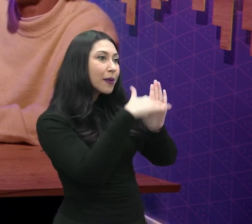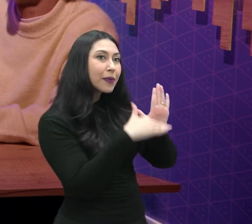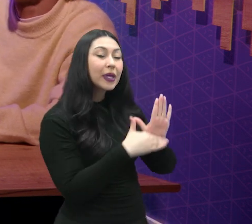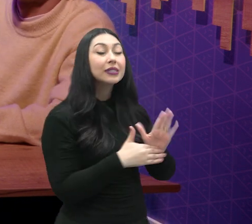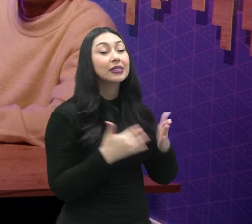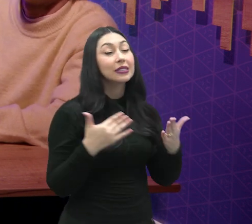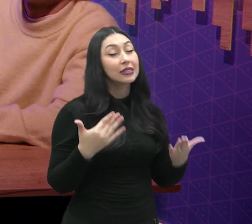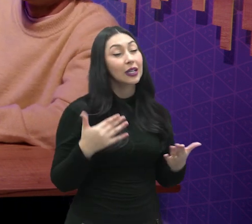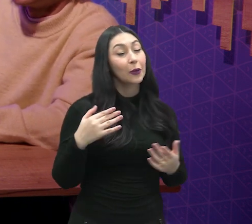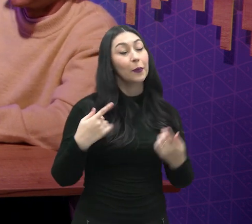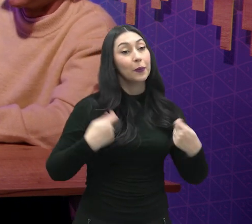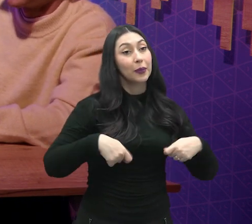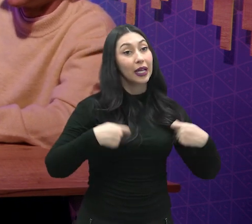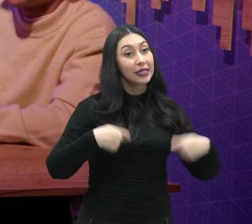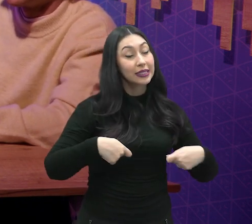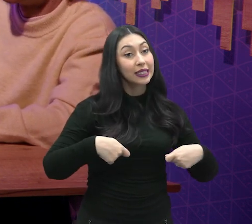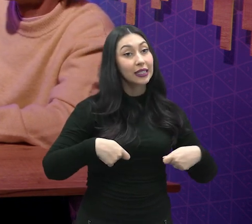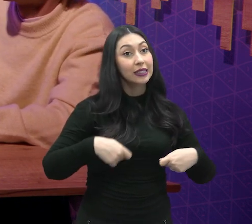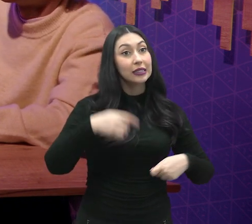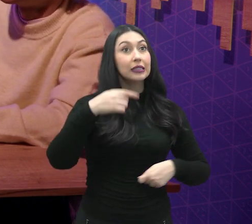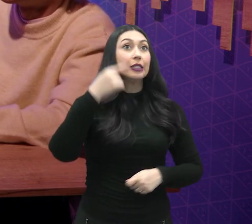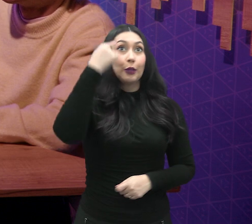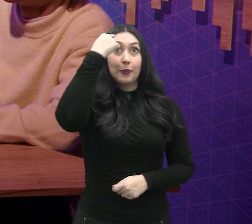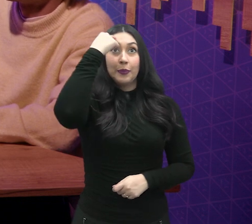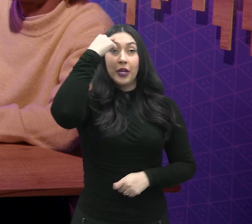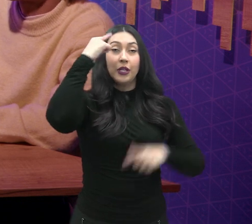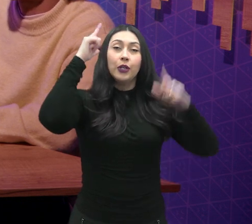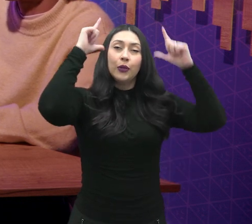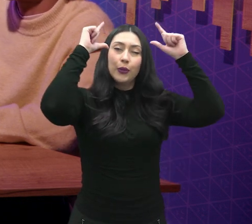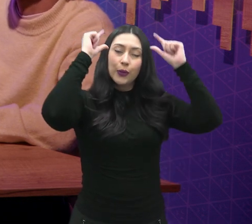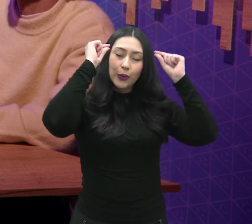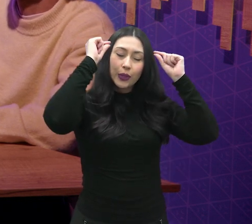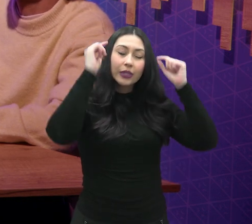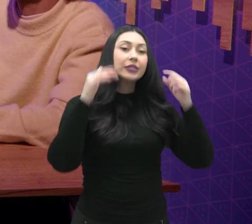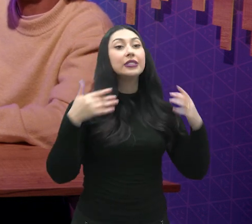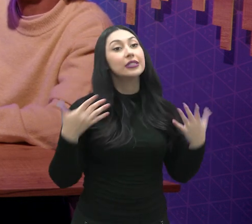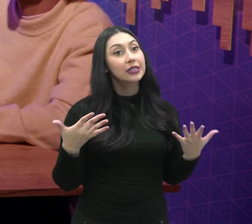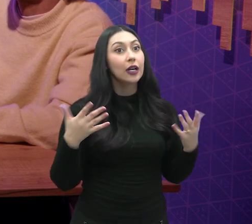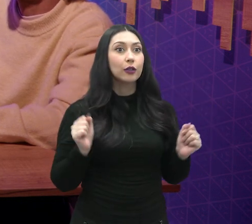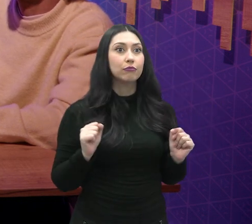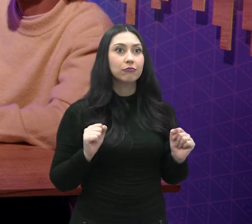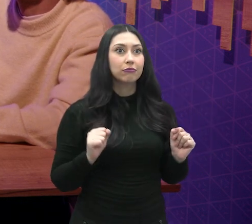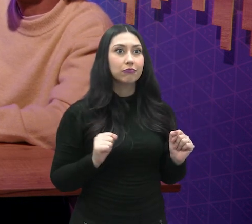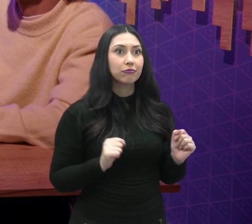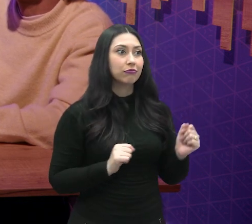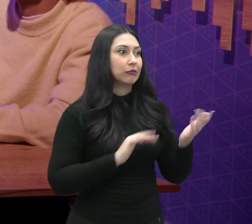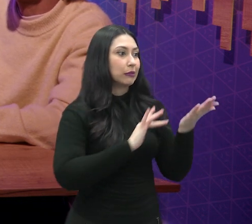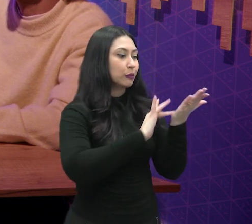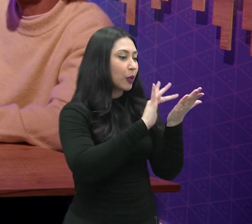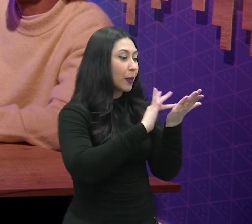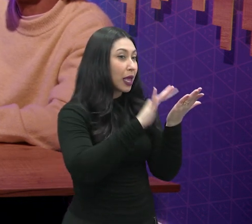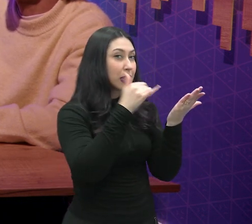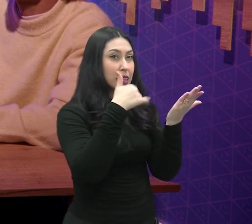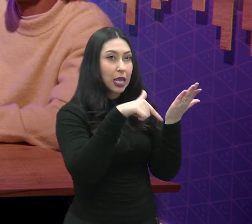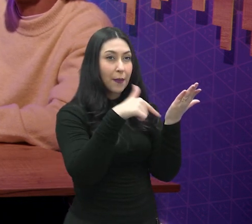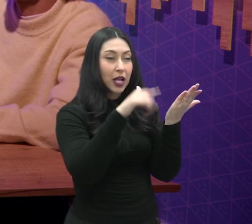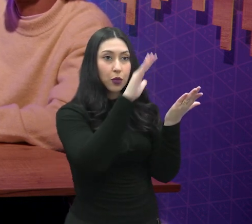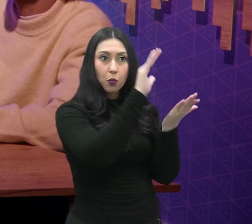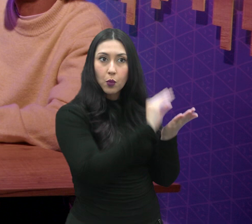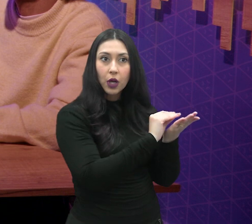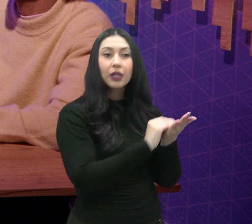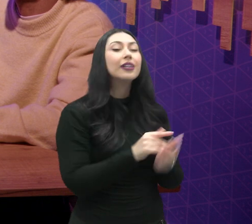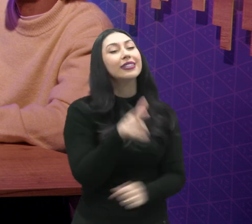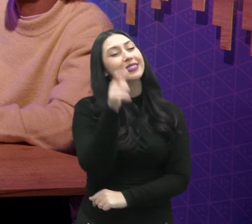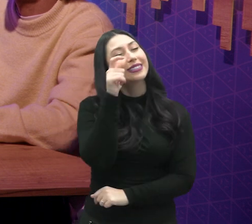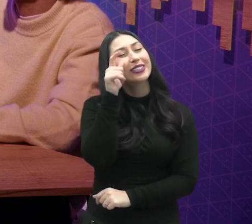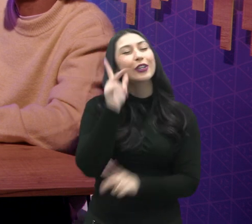fazendo pauta. Enfim, a gente precisa de um descanso que é mental. Então, realmente ali, desligar as notificações do